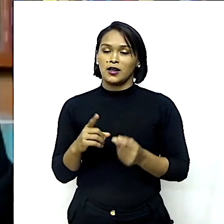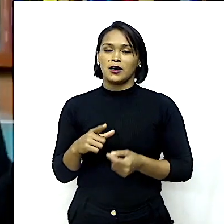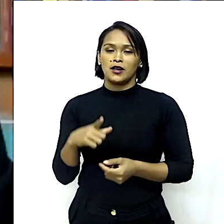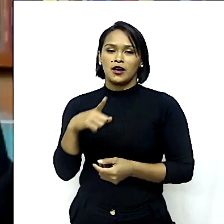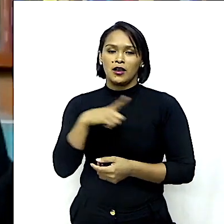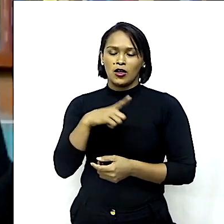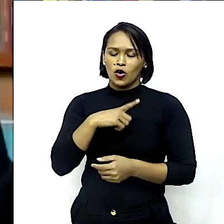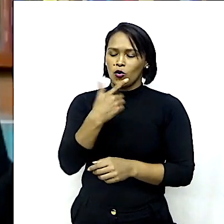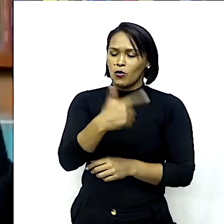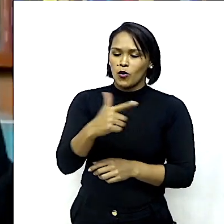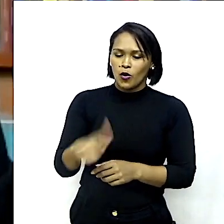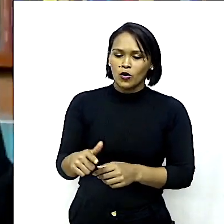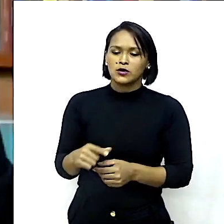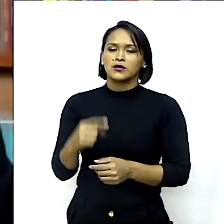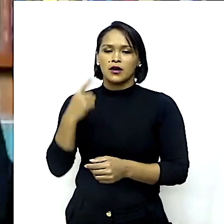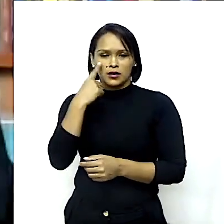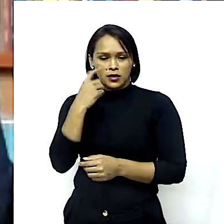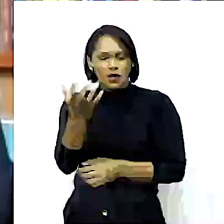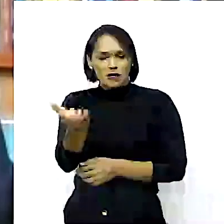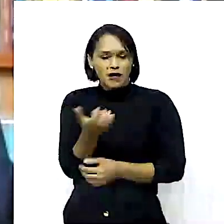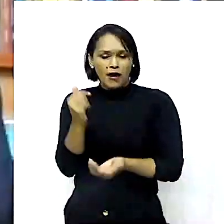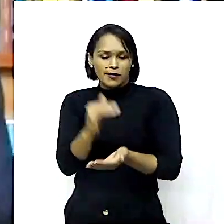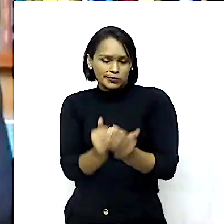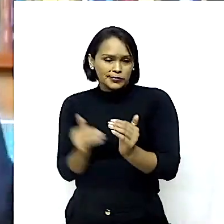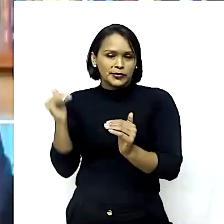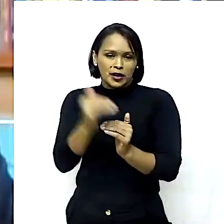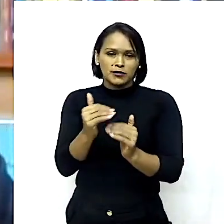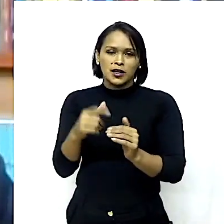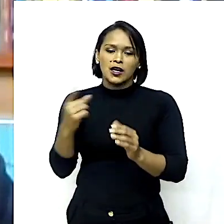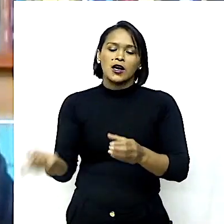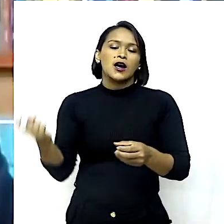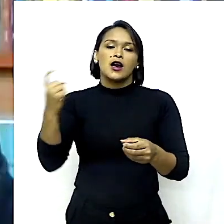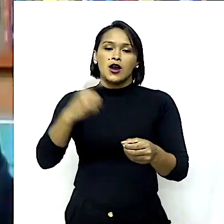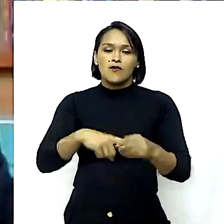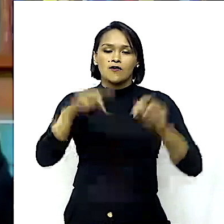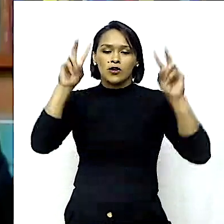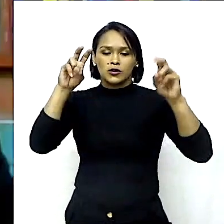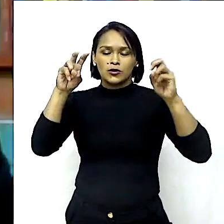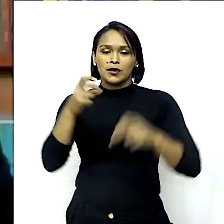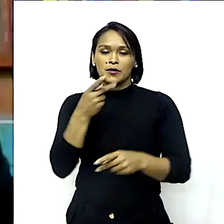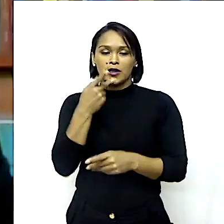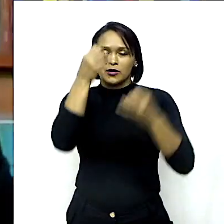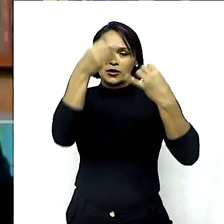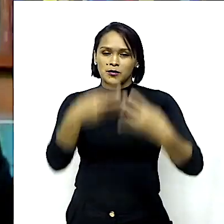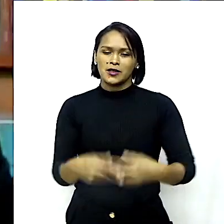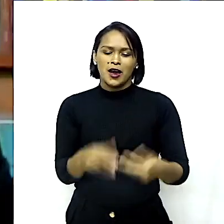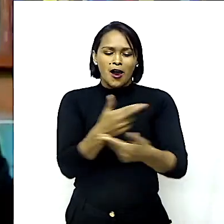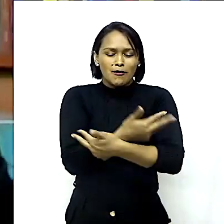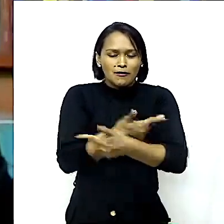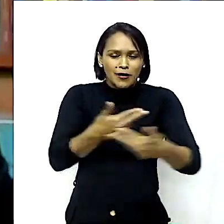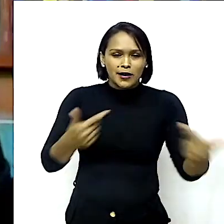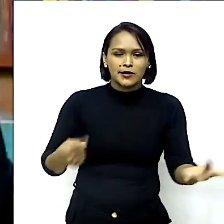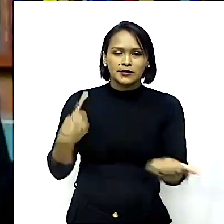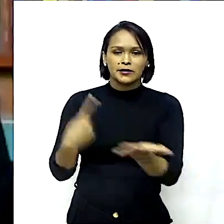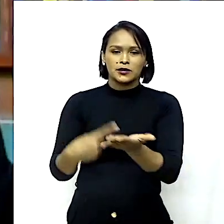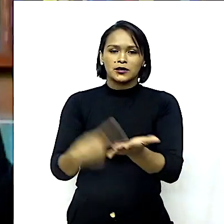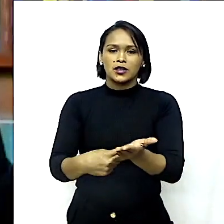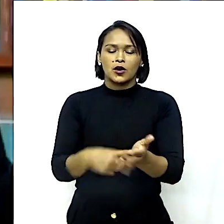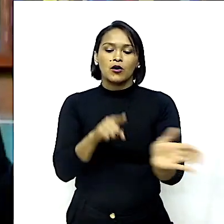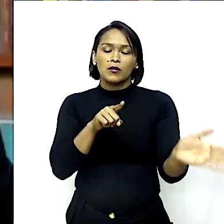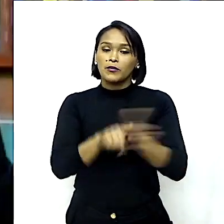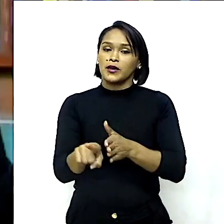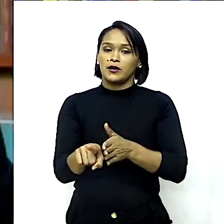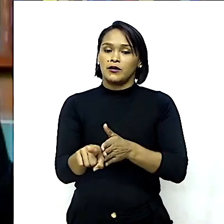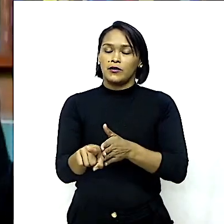temos todo o interesse em avançar nessa agenda agora eu volto é um tema que que Eu mencionei a vários desses acordos Como diz a